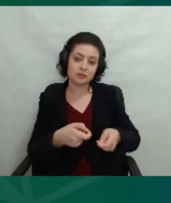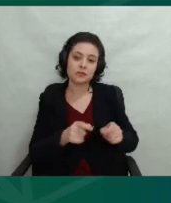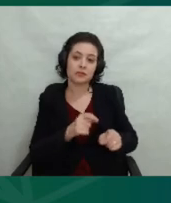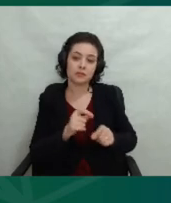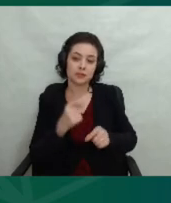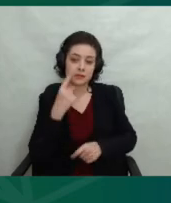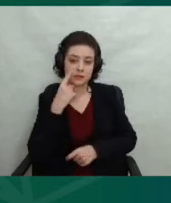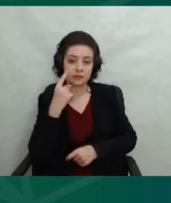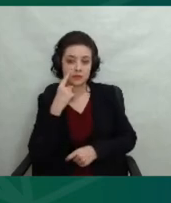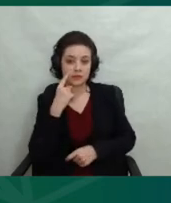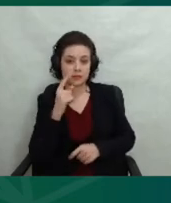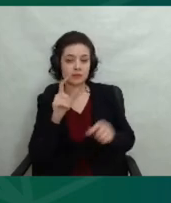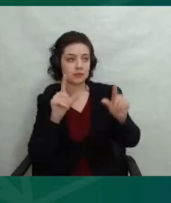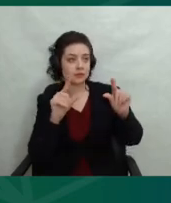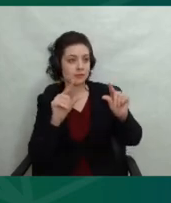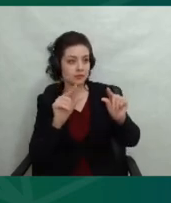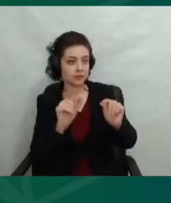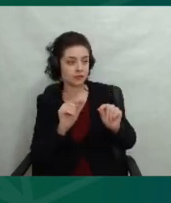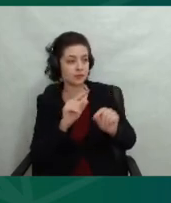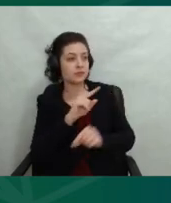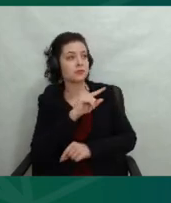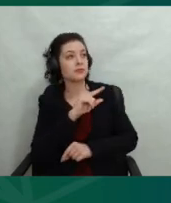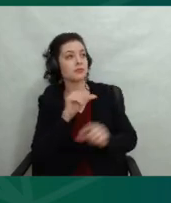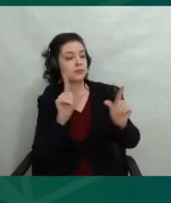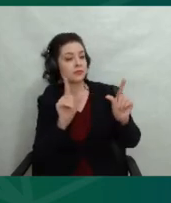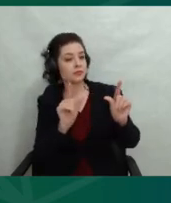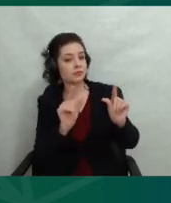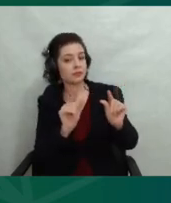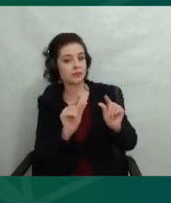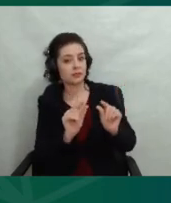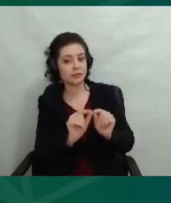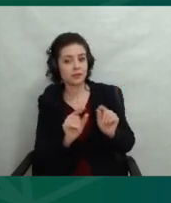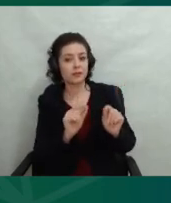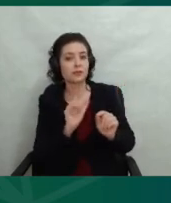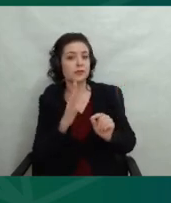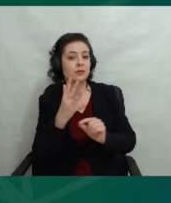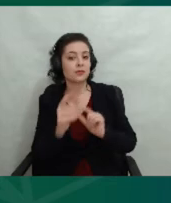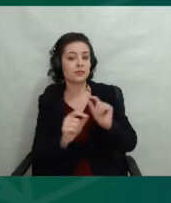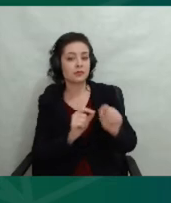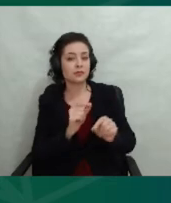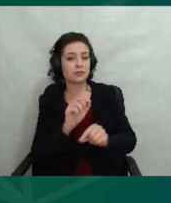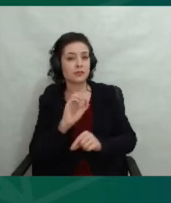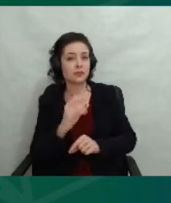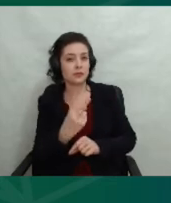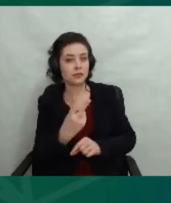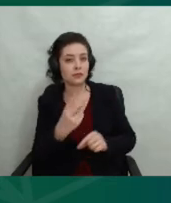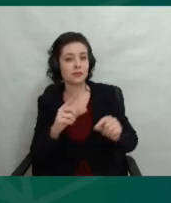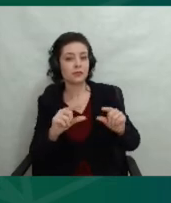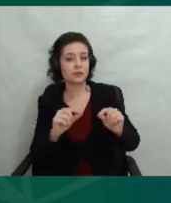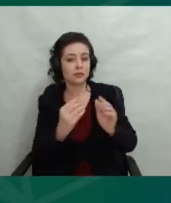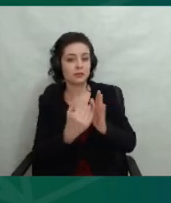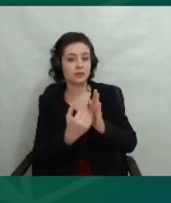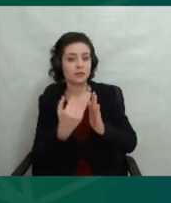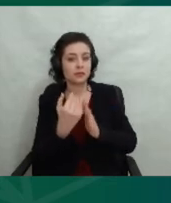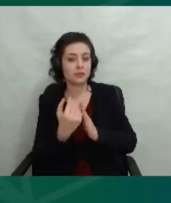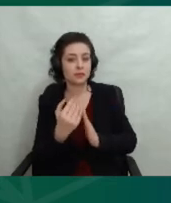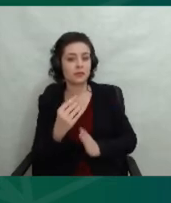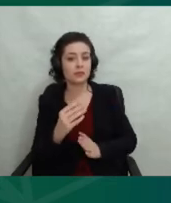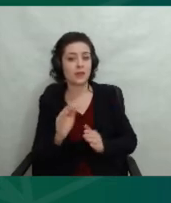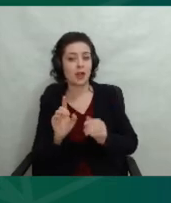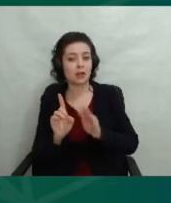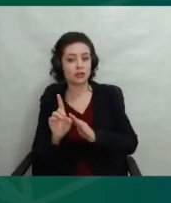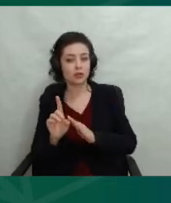nas brânquias, e isso gerando lipoperoxidação, ali no LPO à direita, e isso gerando